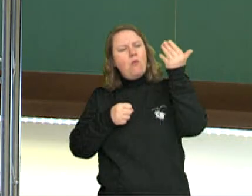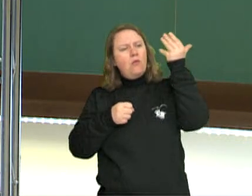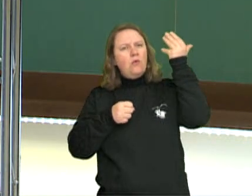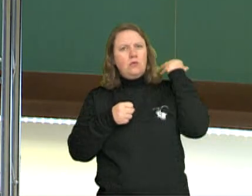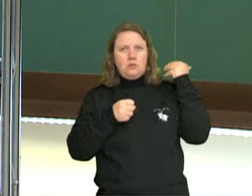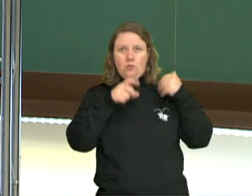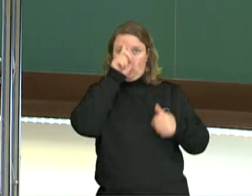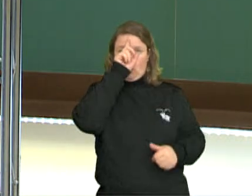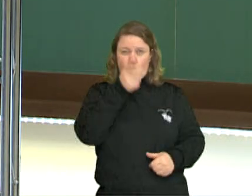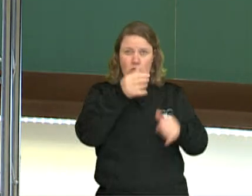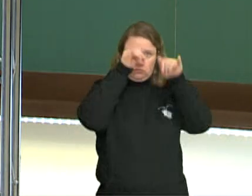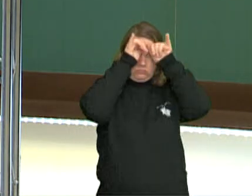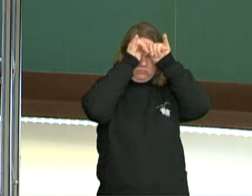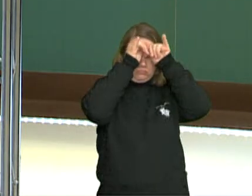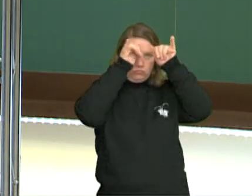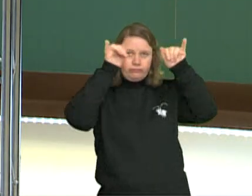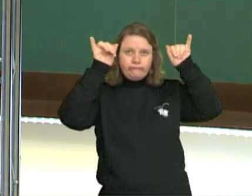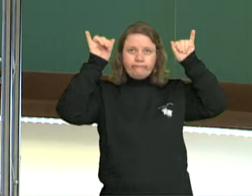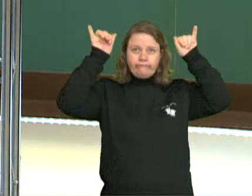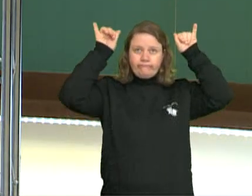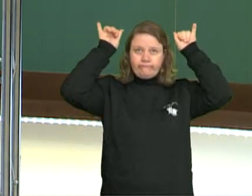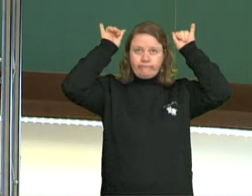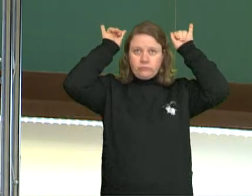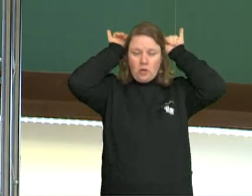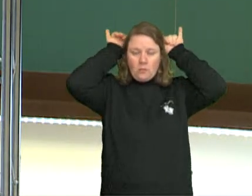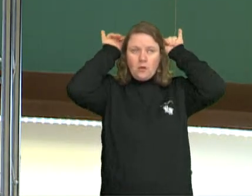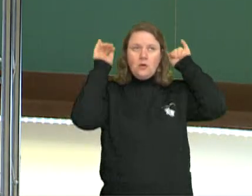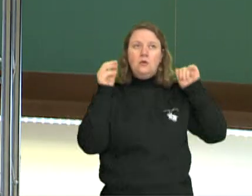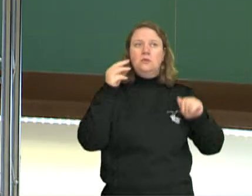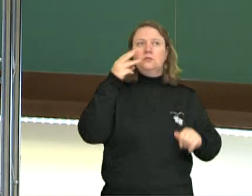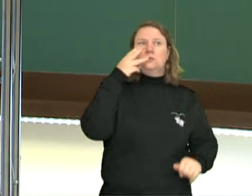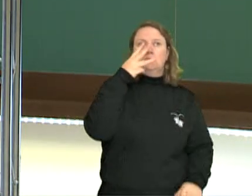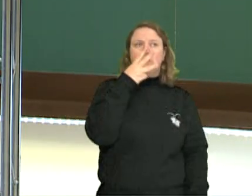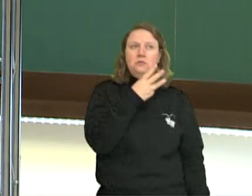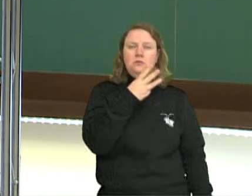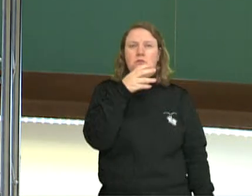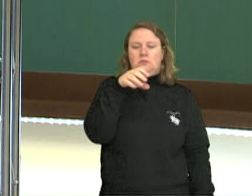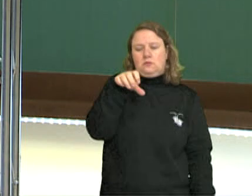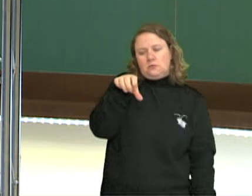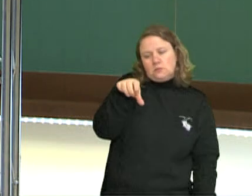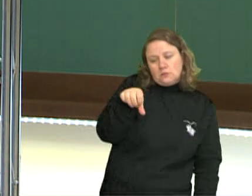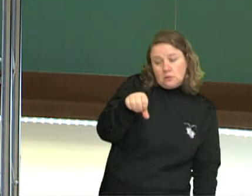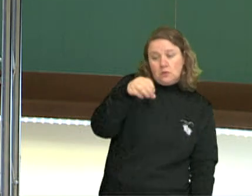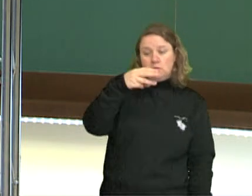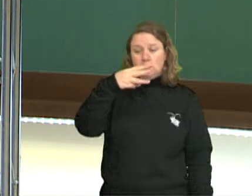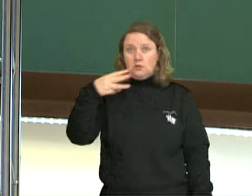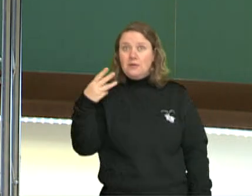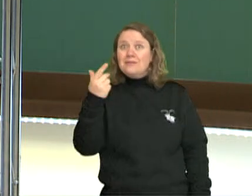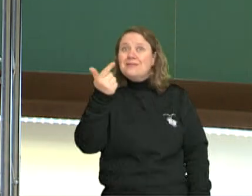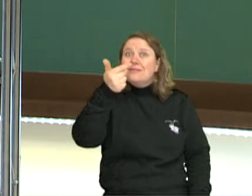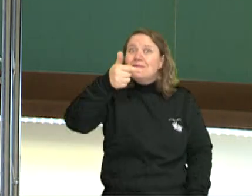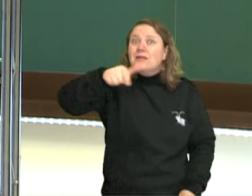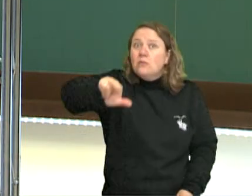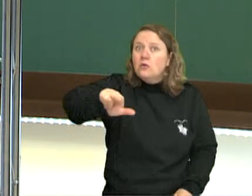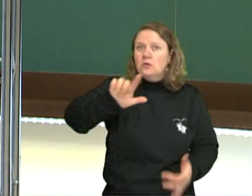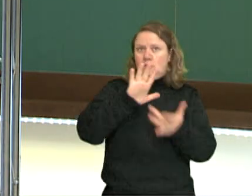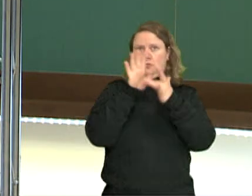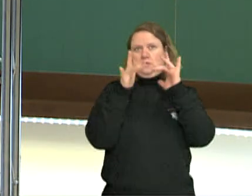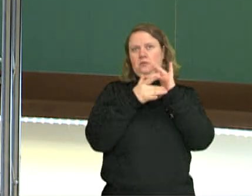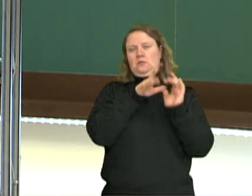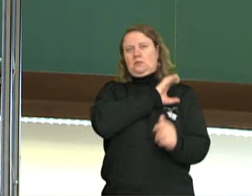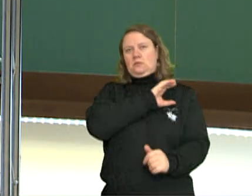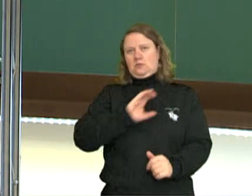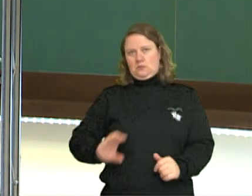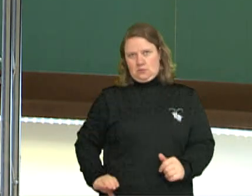imperador Teodósio em 393 depois de Cristo. No entanto, em virtude